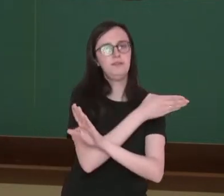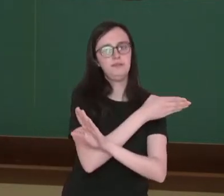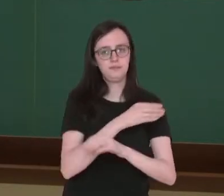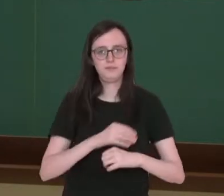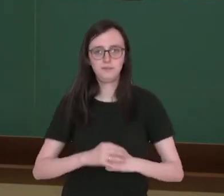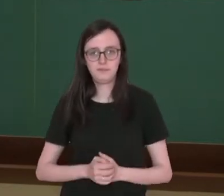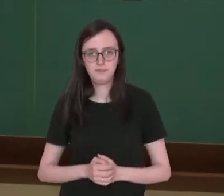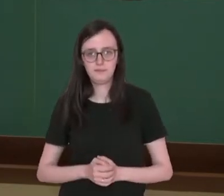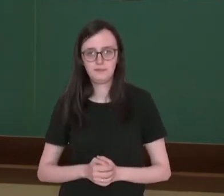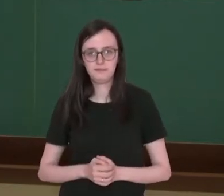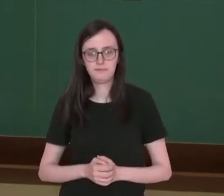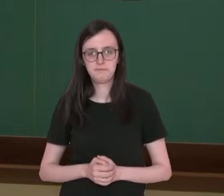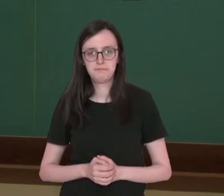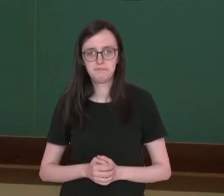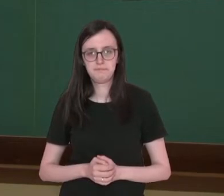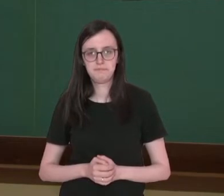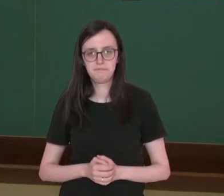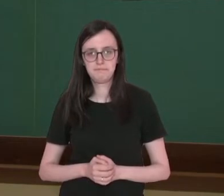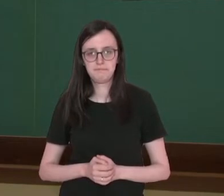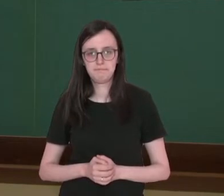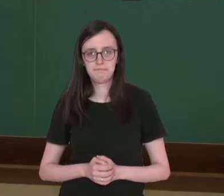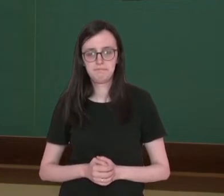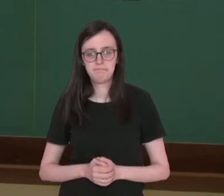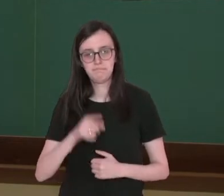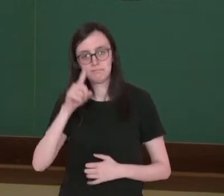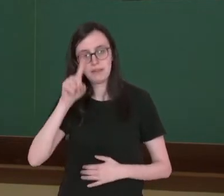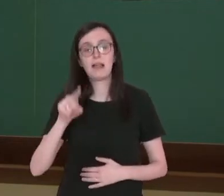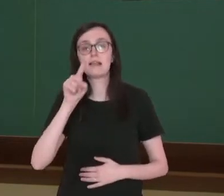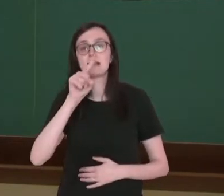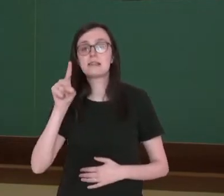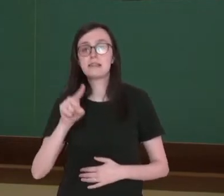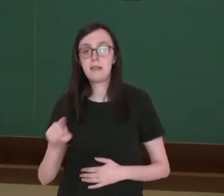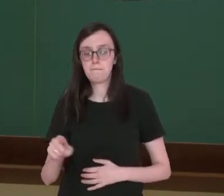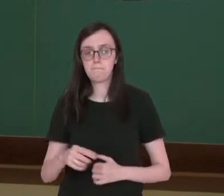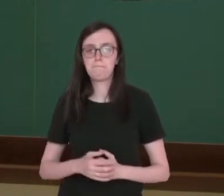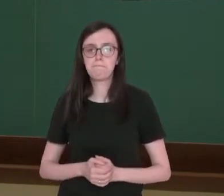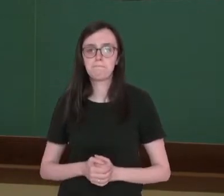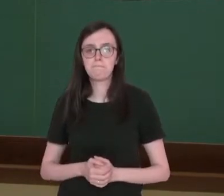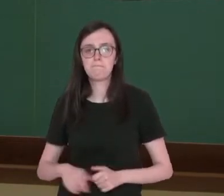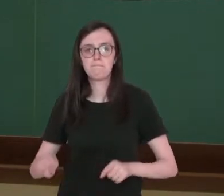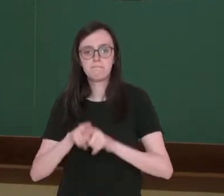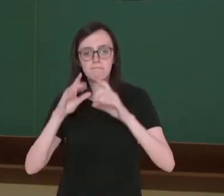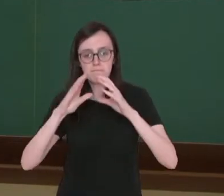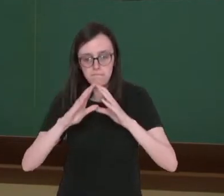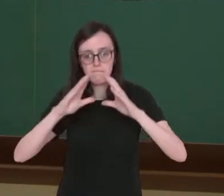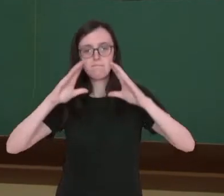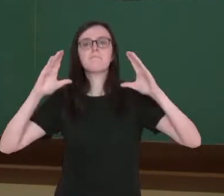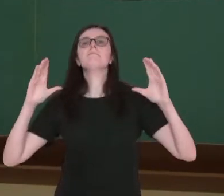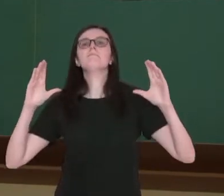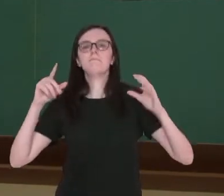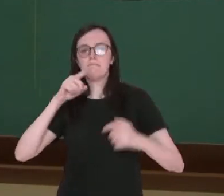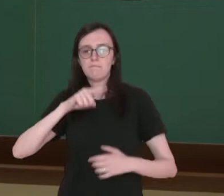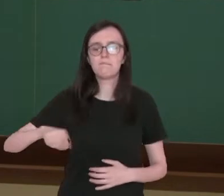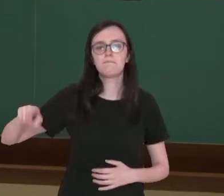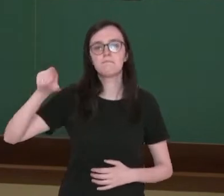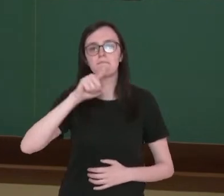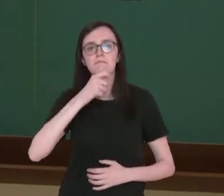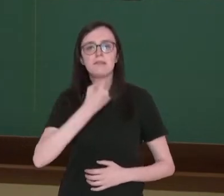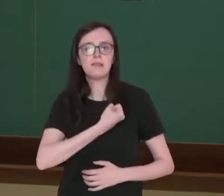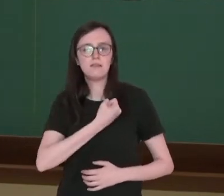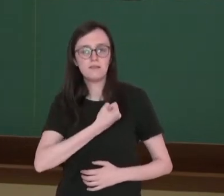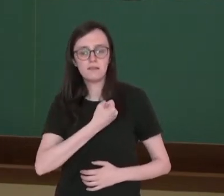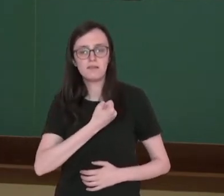os números inteiros, que o símbolo é o Z. E aumentando esse conjunto dos